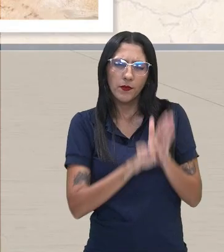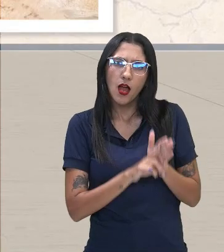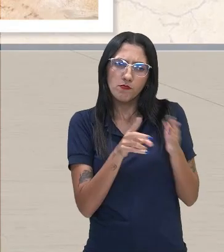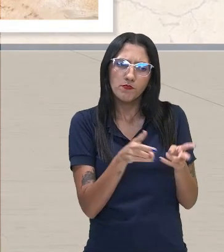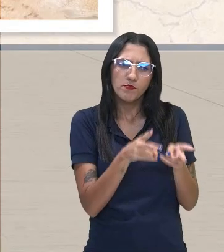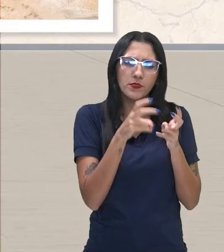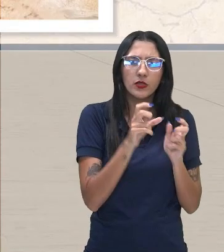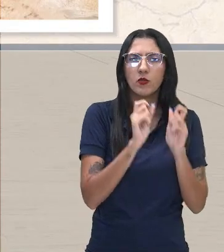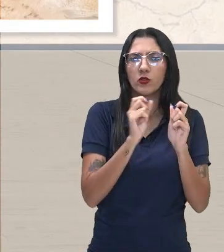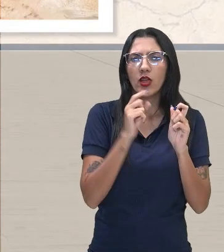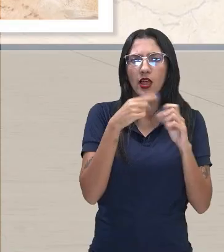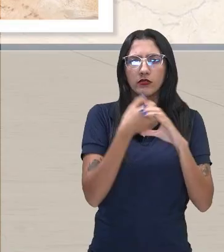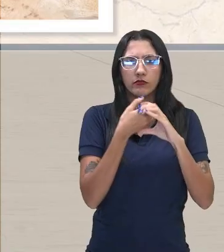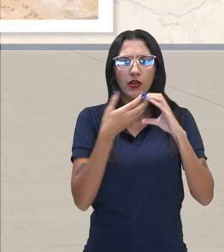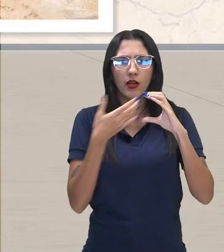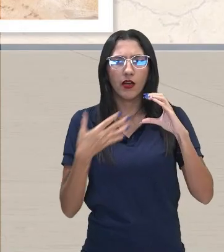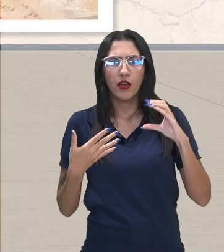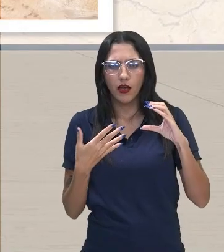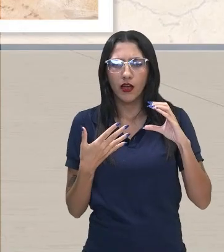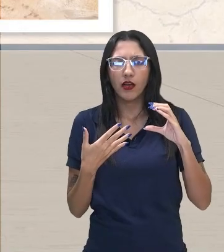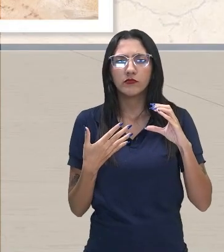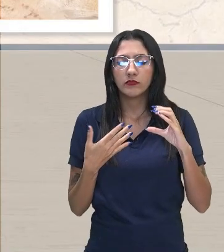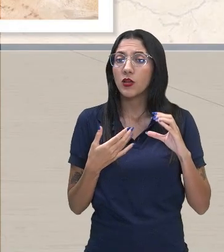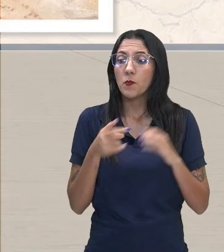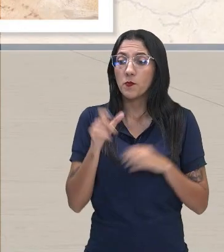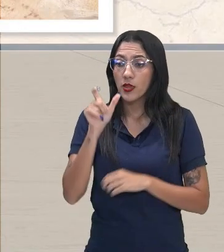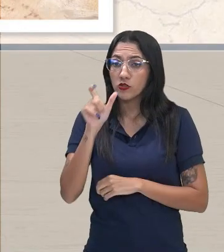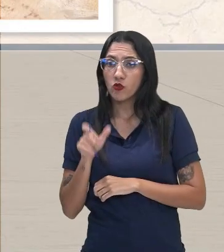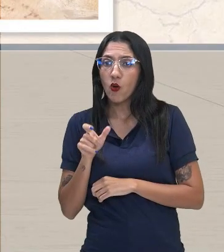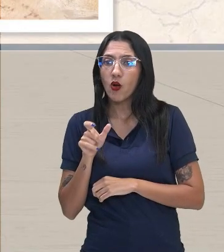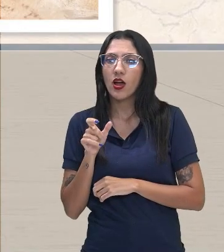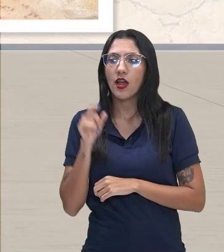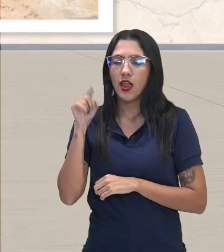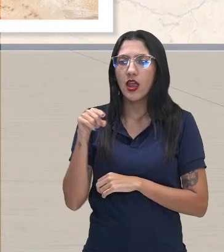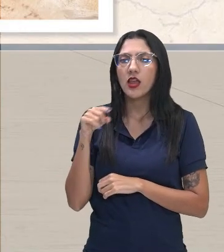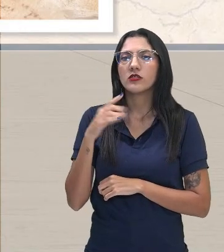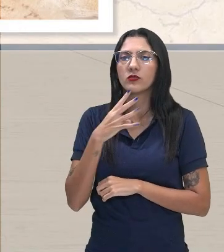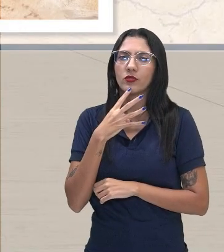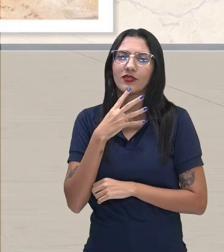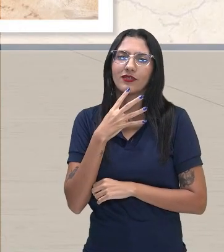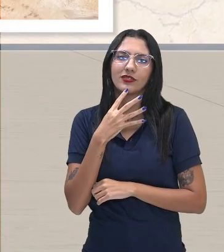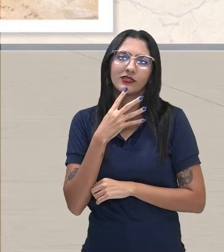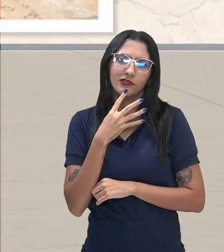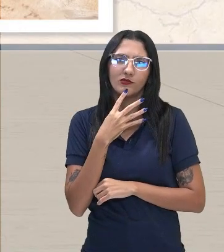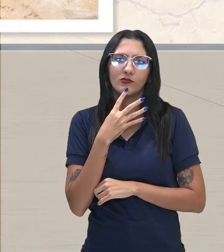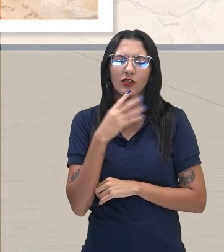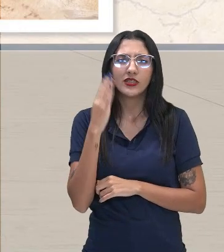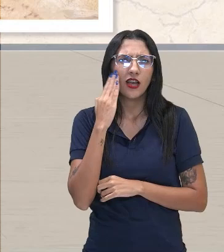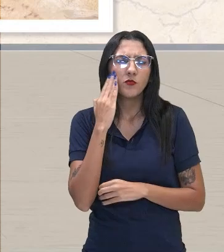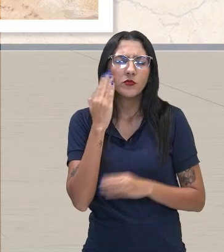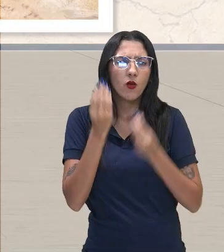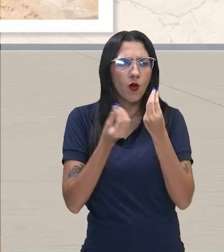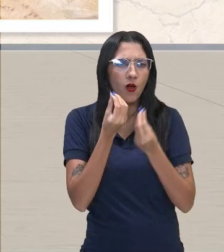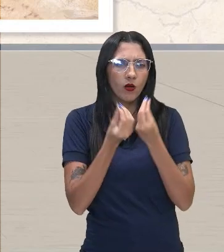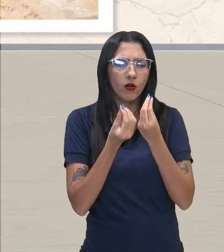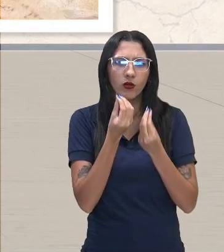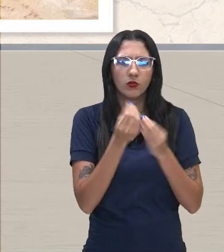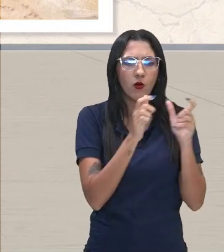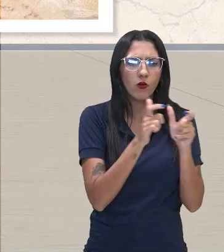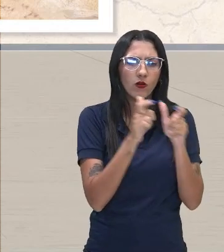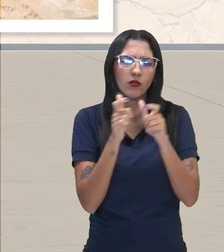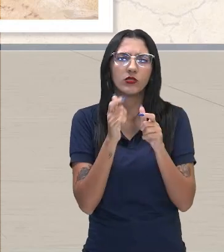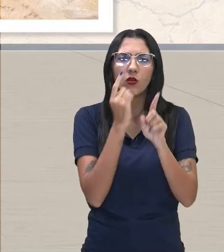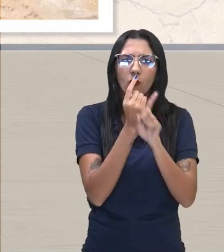foram pintadas por caçadores, porque eles conheciam muito bem as presas, então a pintura deles